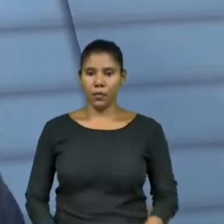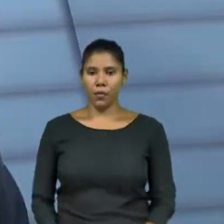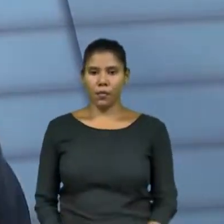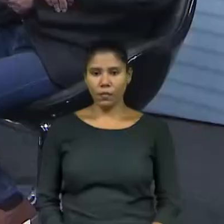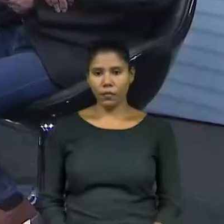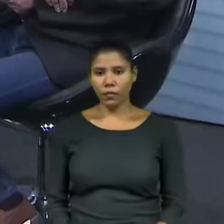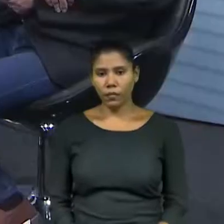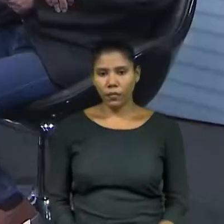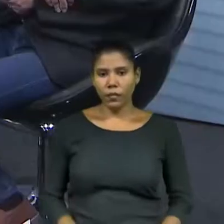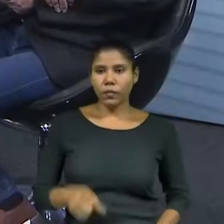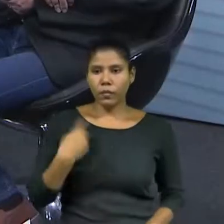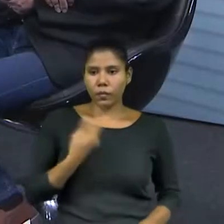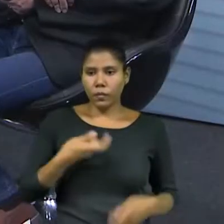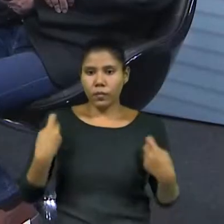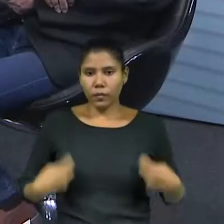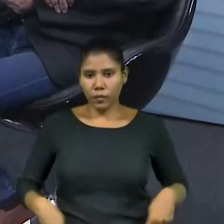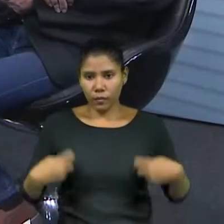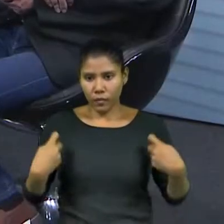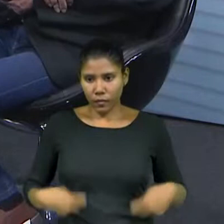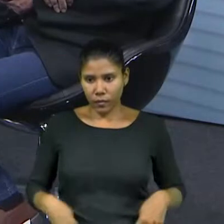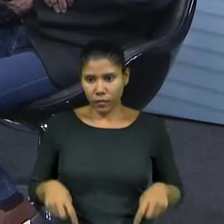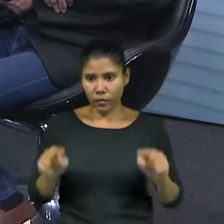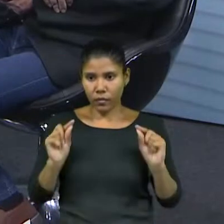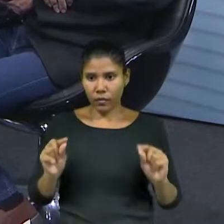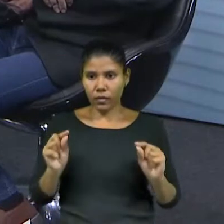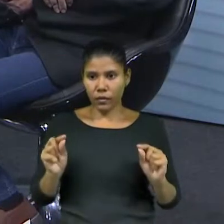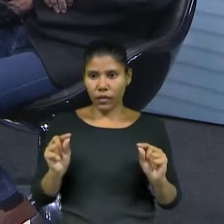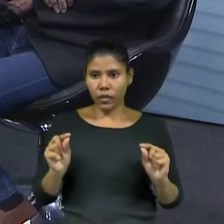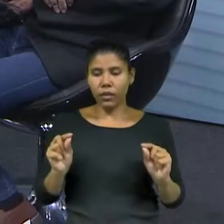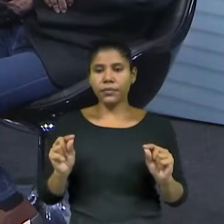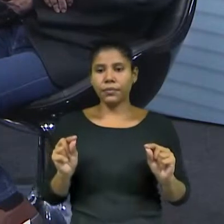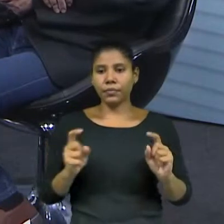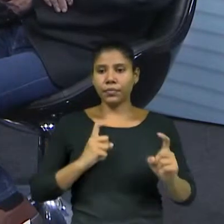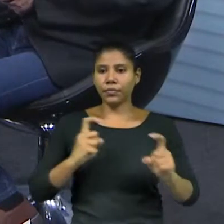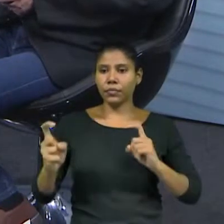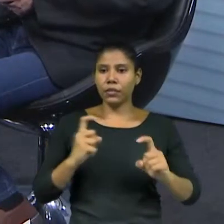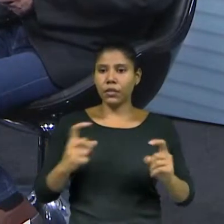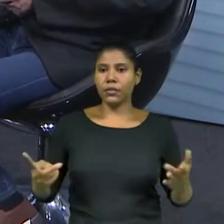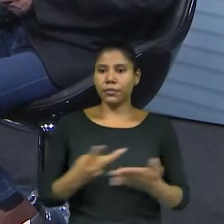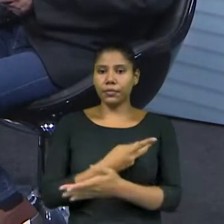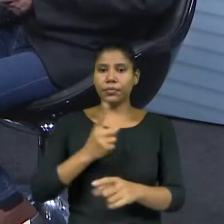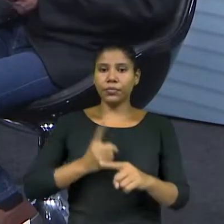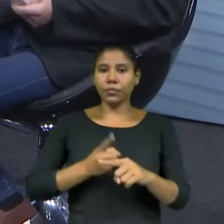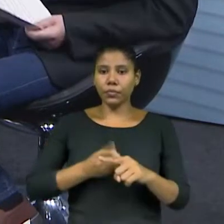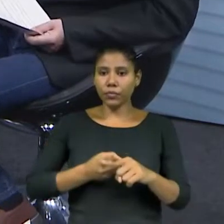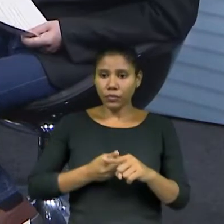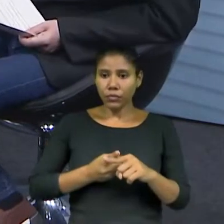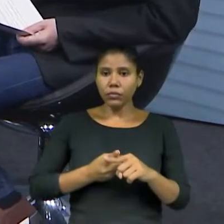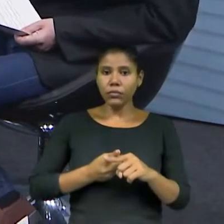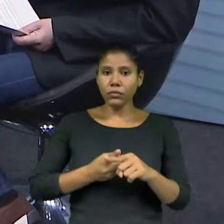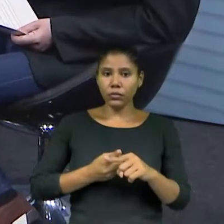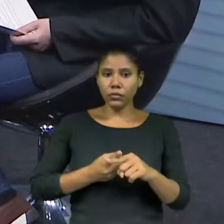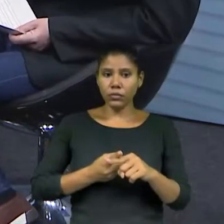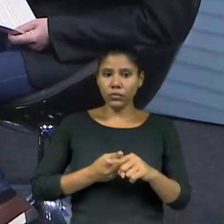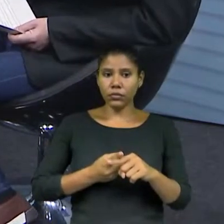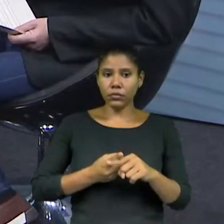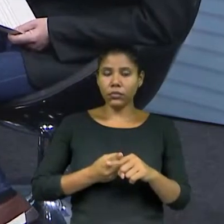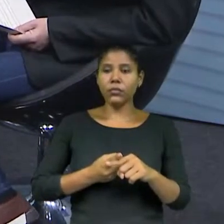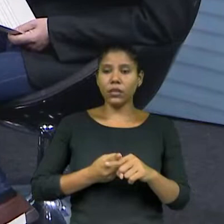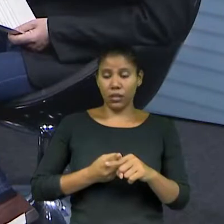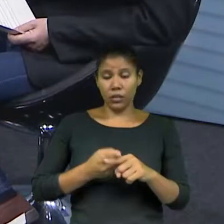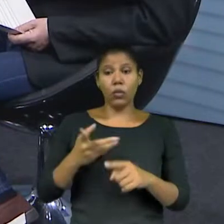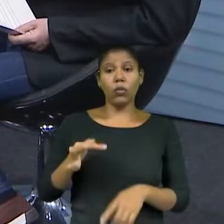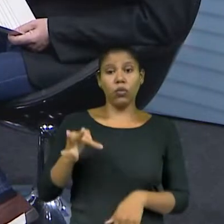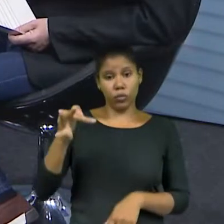a gente precisa que esse debate aconteça, porque o futuro passa por essas questões. E a gente precisa saber qual